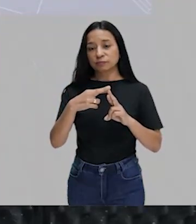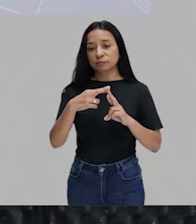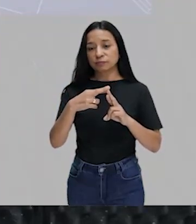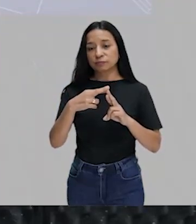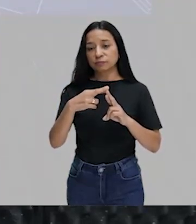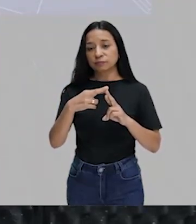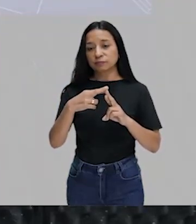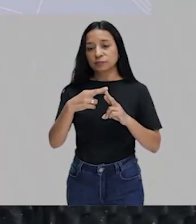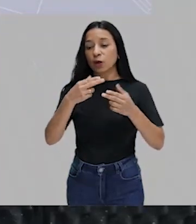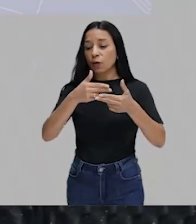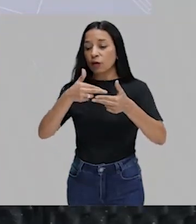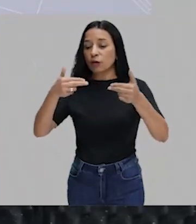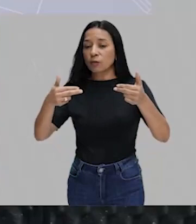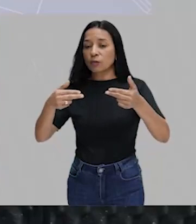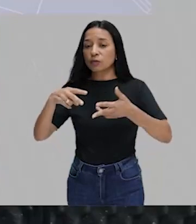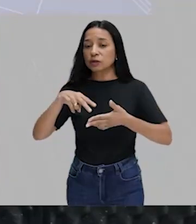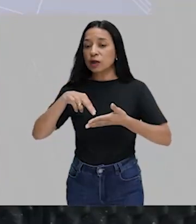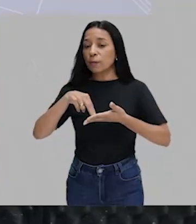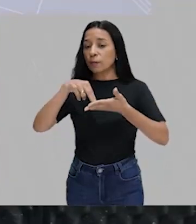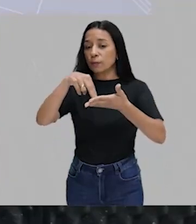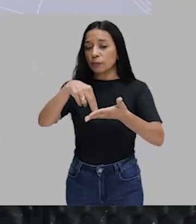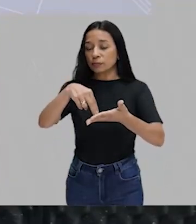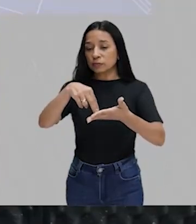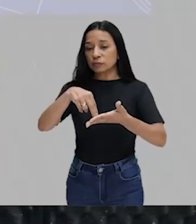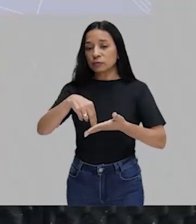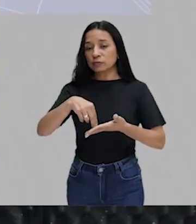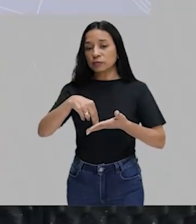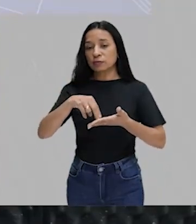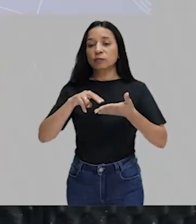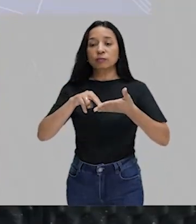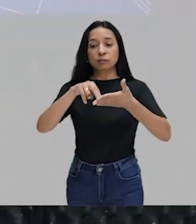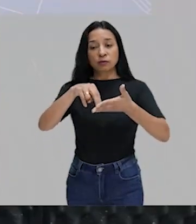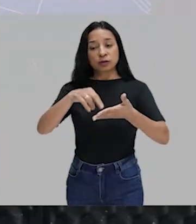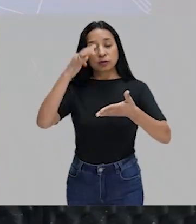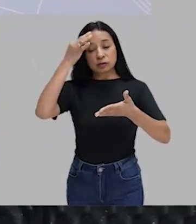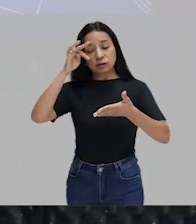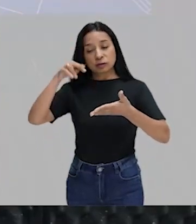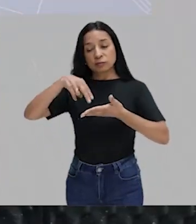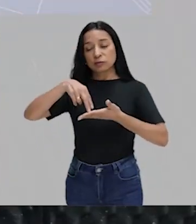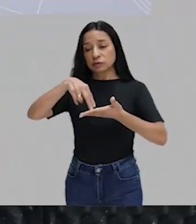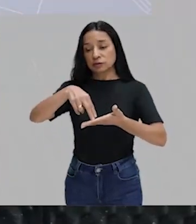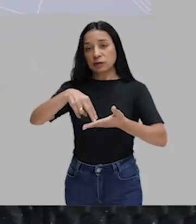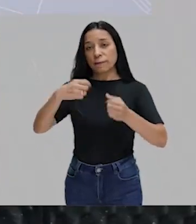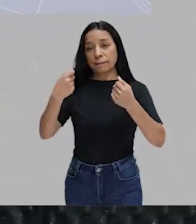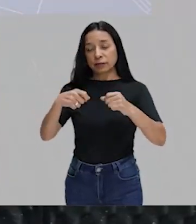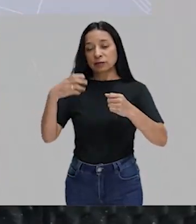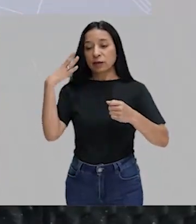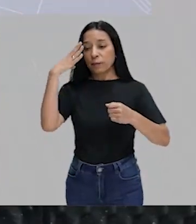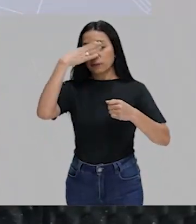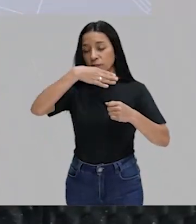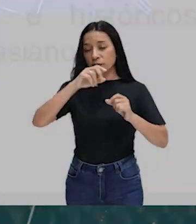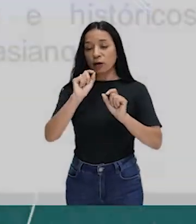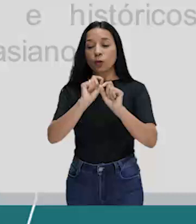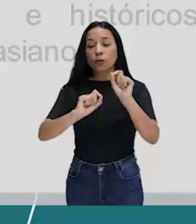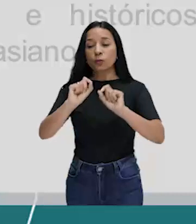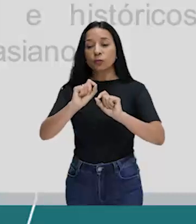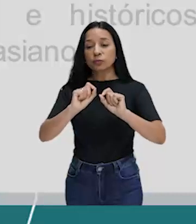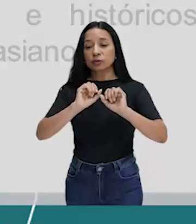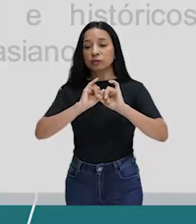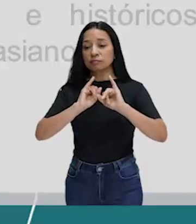a algo positivo. Então, positivismo, gente, ele tem disso, de você comprovar aquilo que você